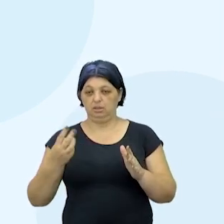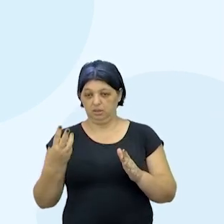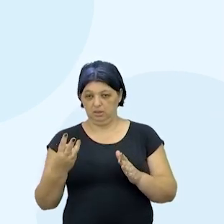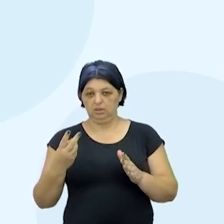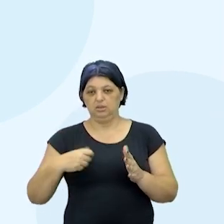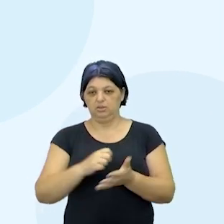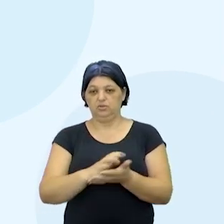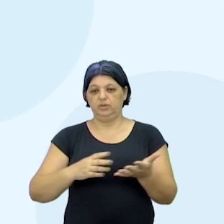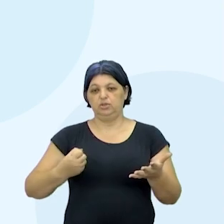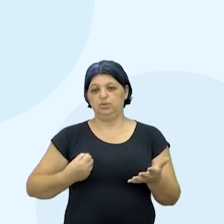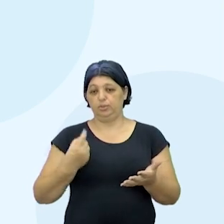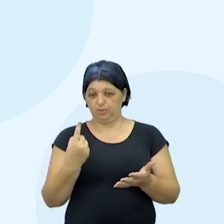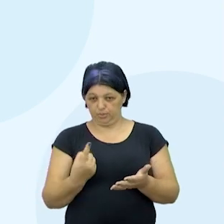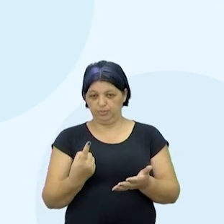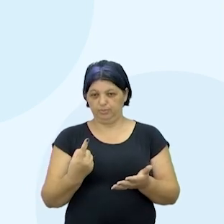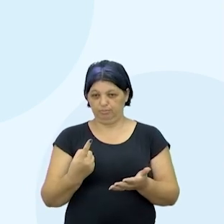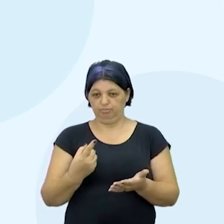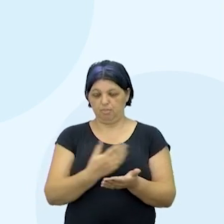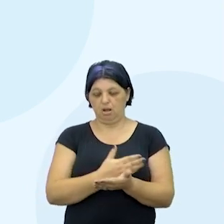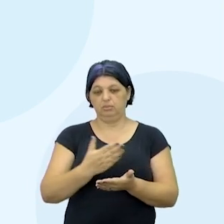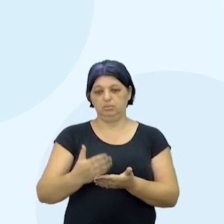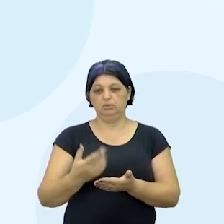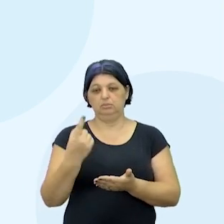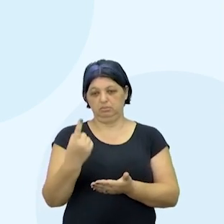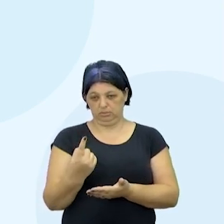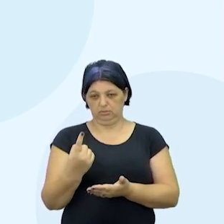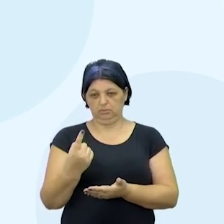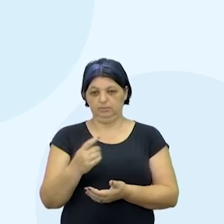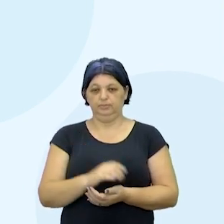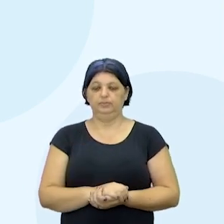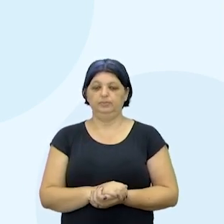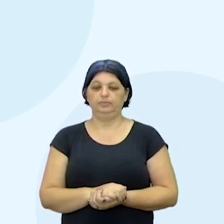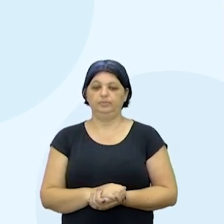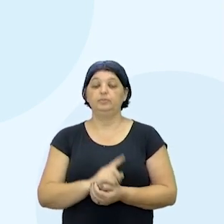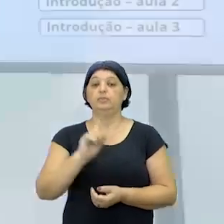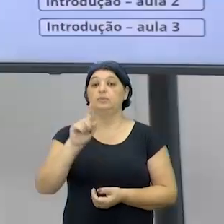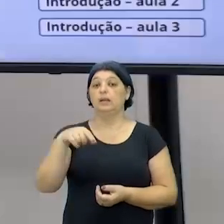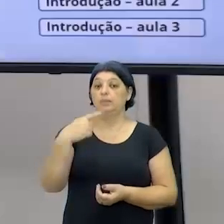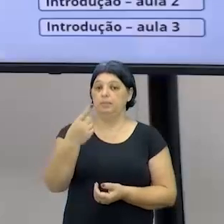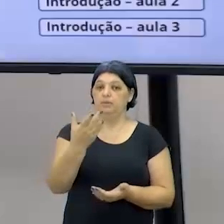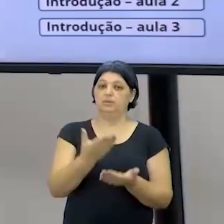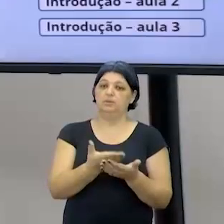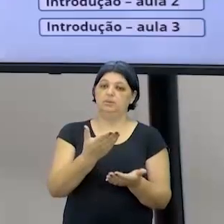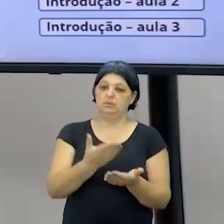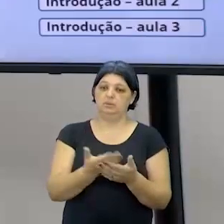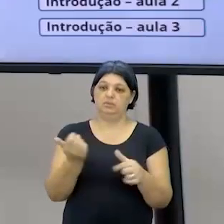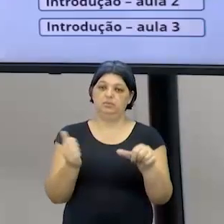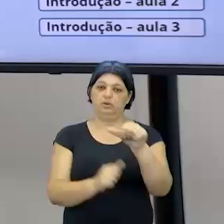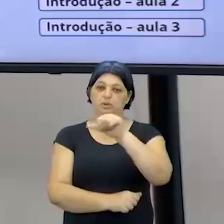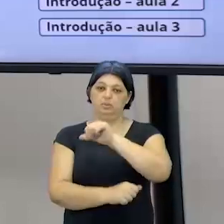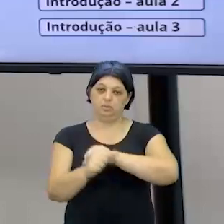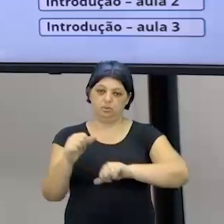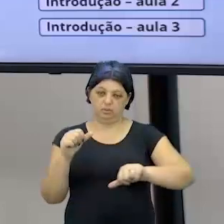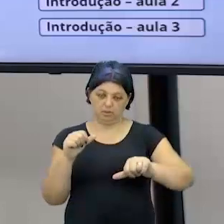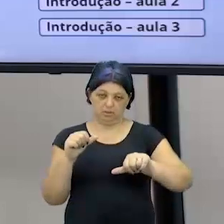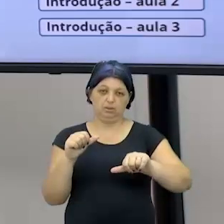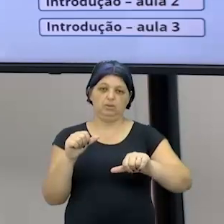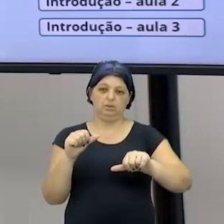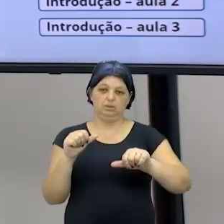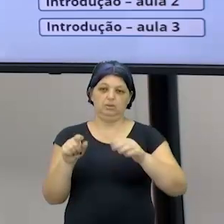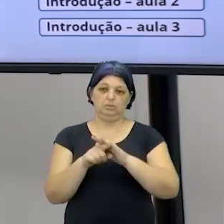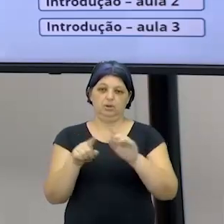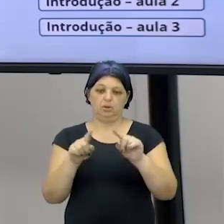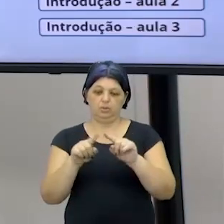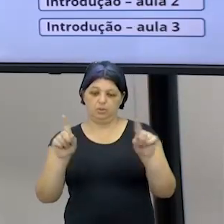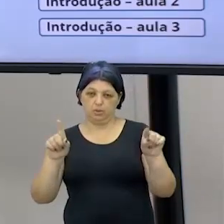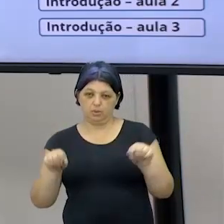aí a nossa aula é a de número 1. Então, na próxima aula, a gente vai modificar esse quadrinho